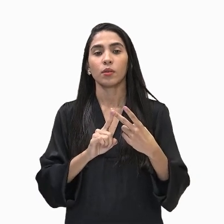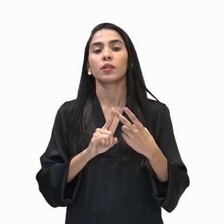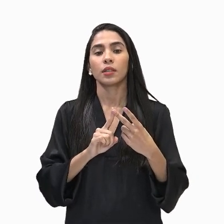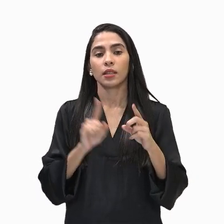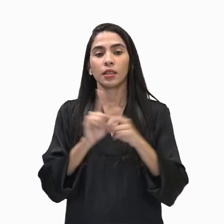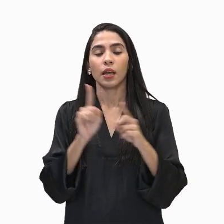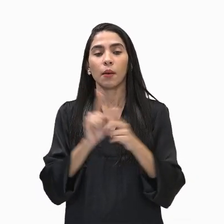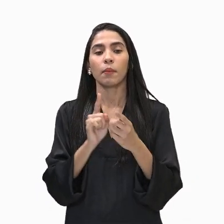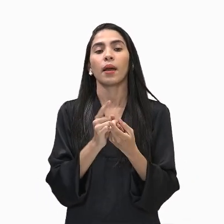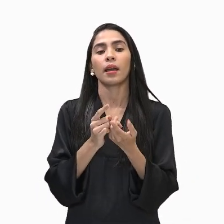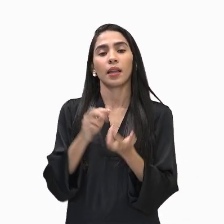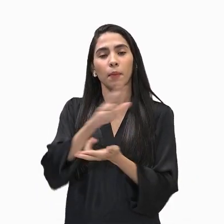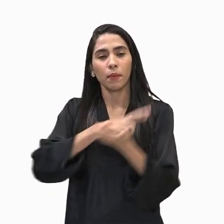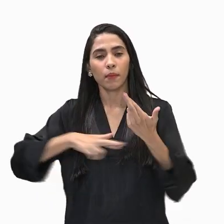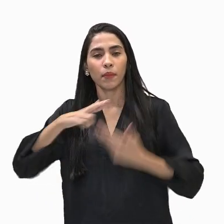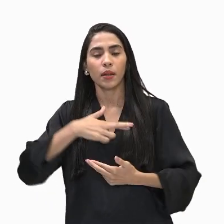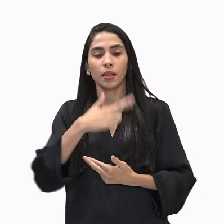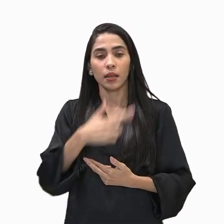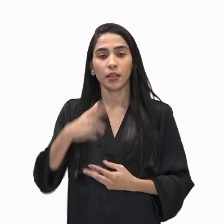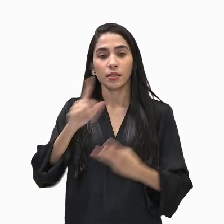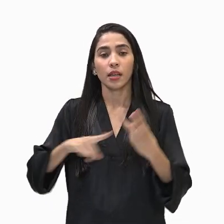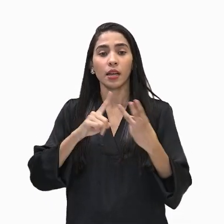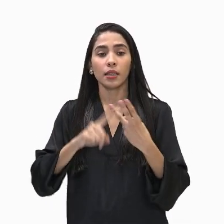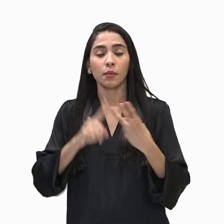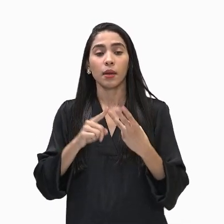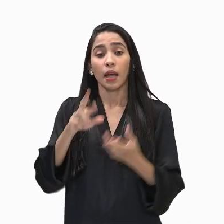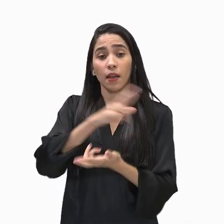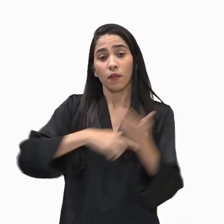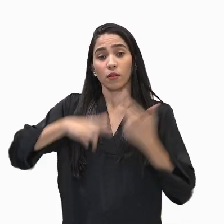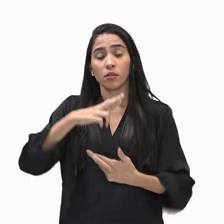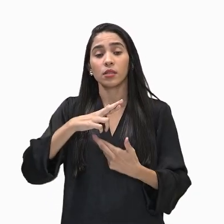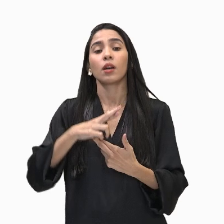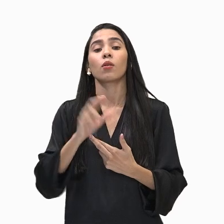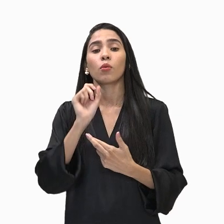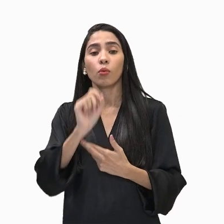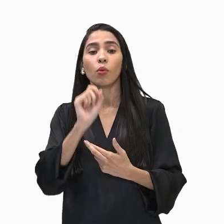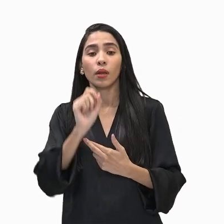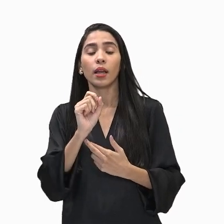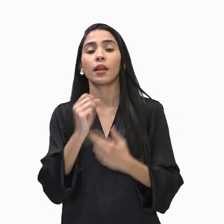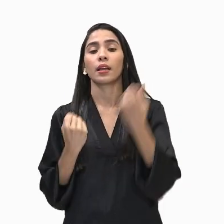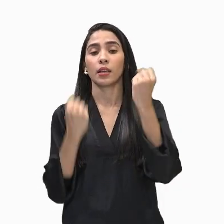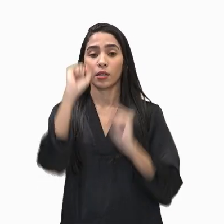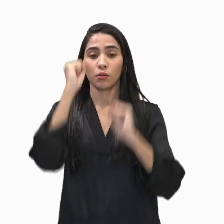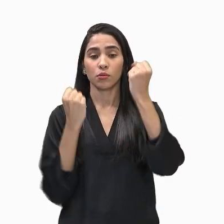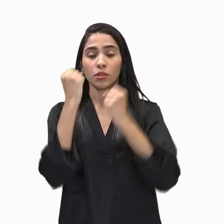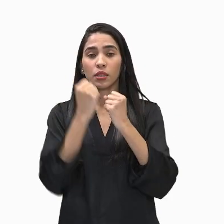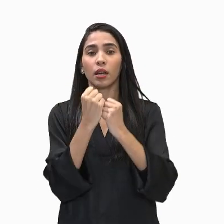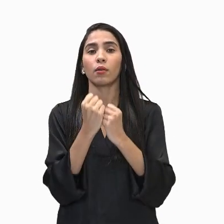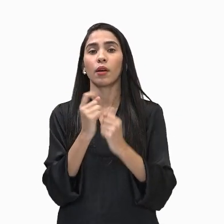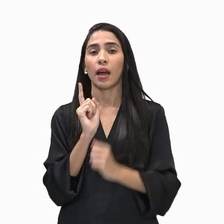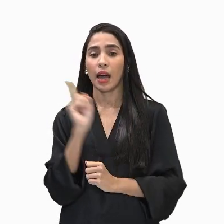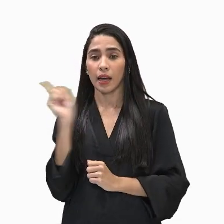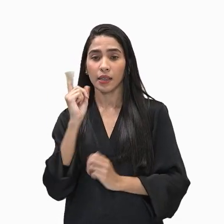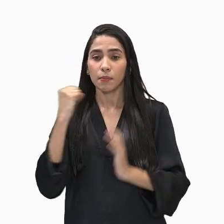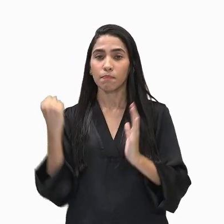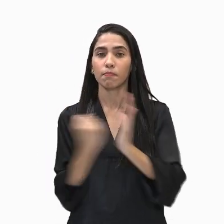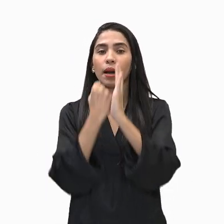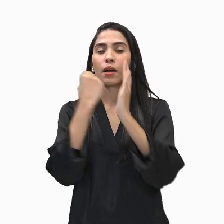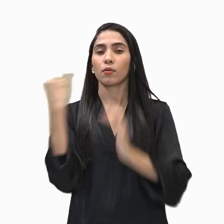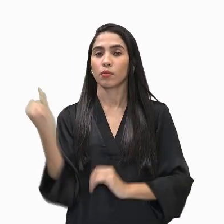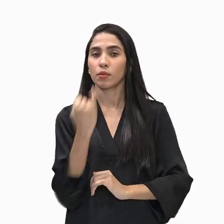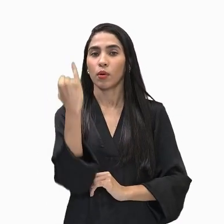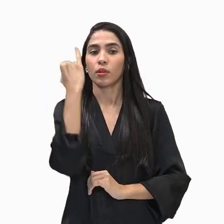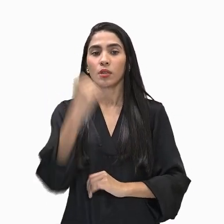Revolução Industrial, tá bom? Foram fatores determinantes dessa modernidade, tá? Quando a gente fala